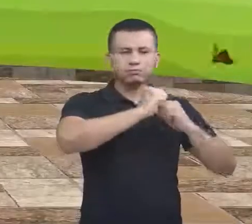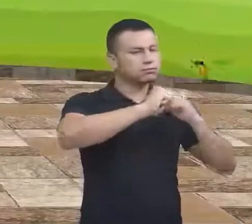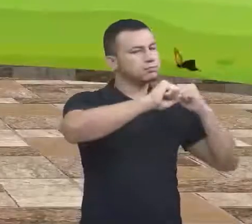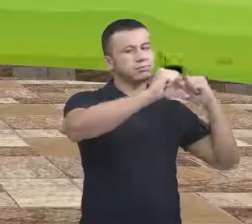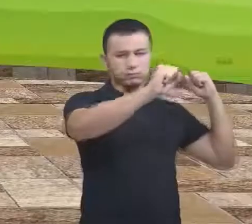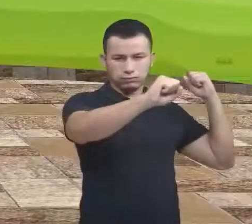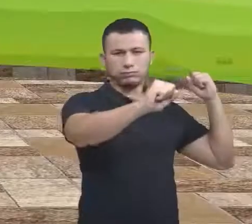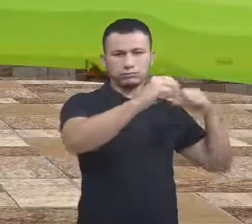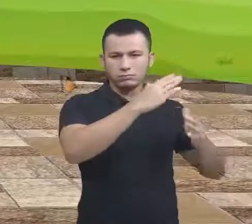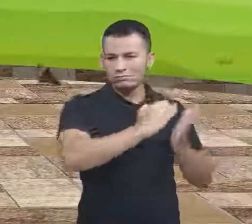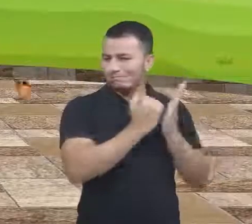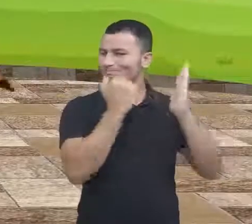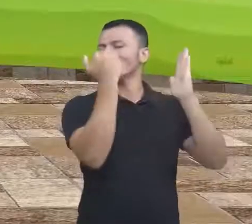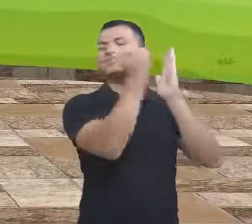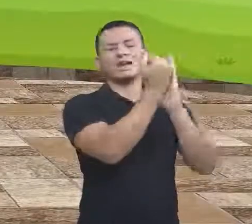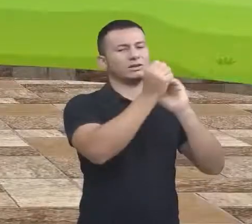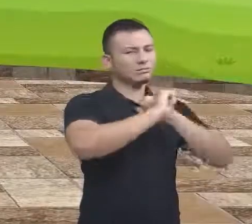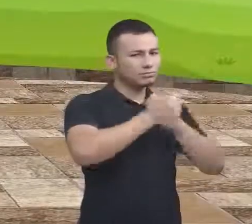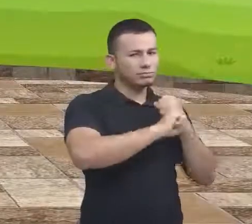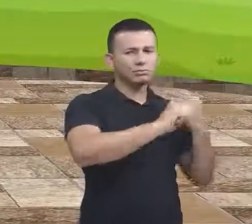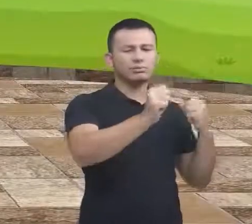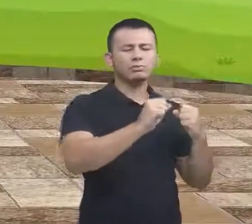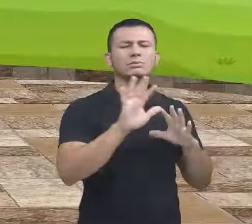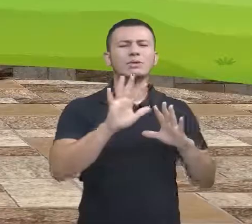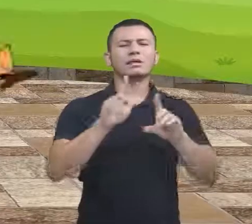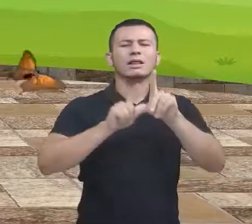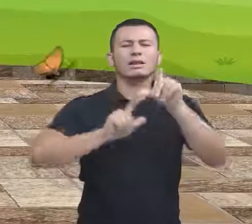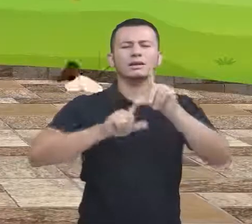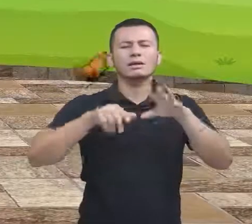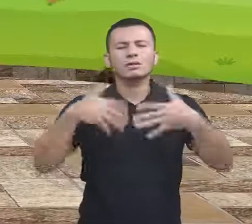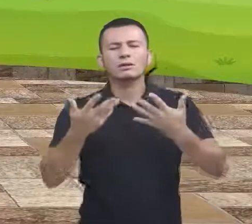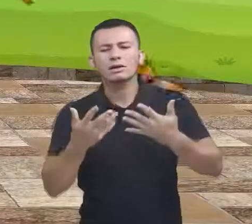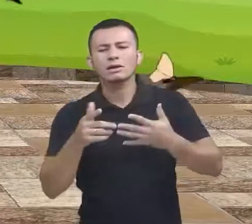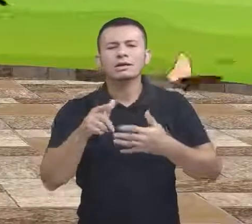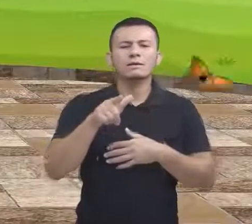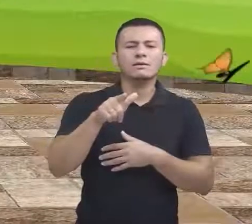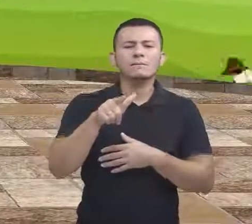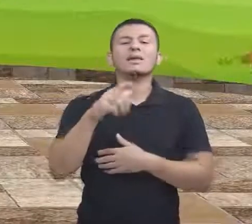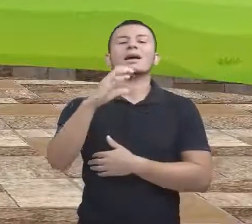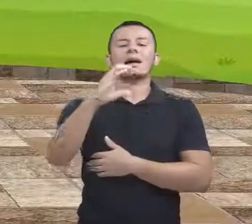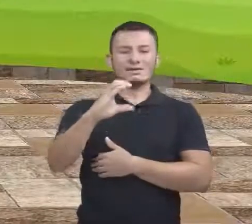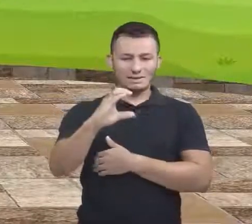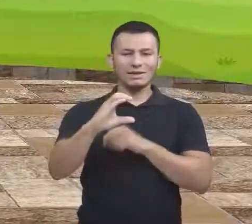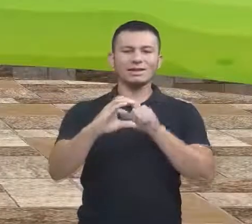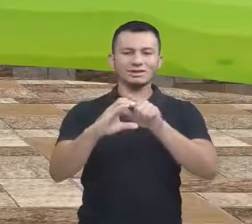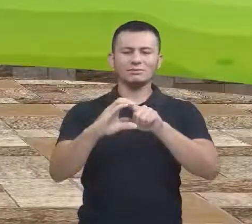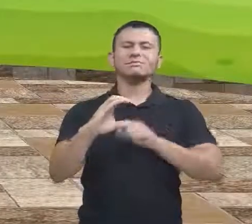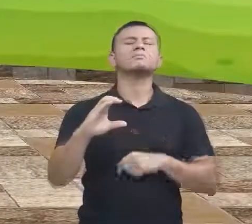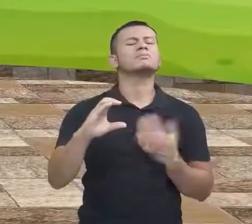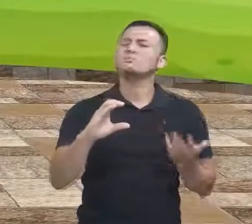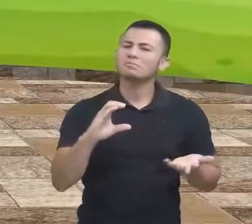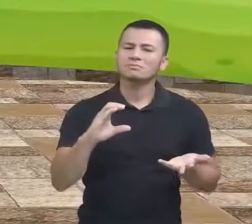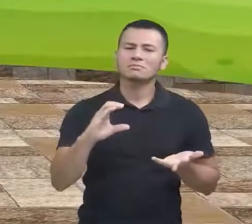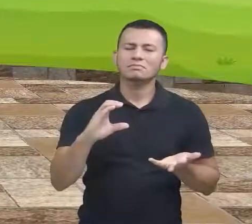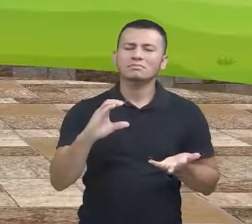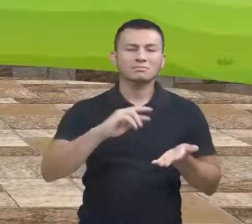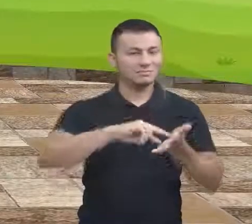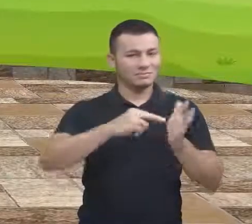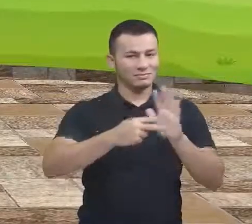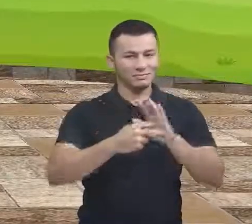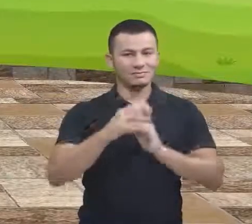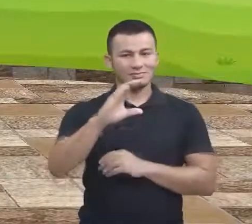tão vendo aí a casinha que letra é essa que tá em cima a letra c não sei de que